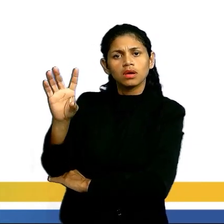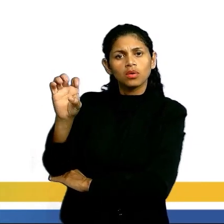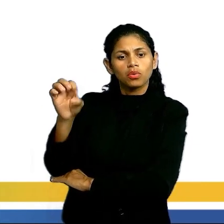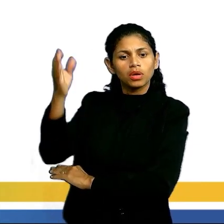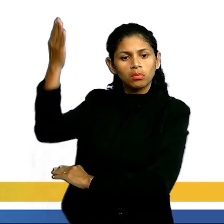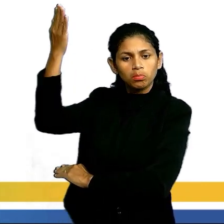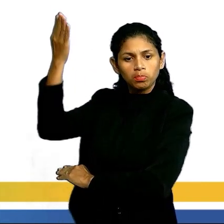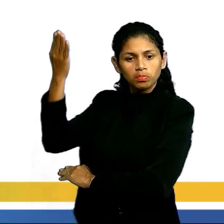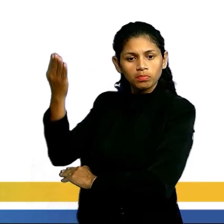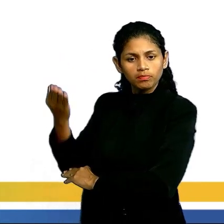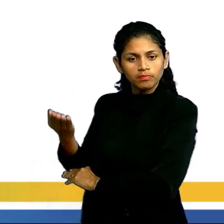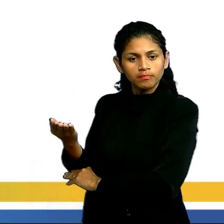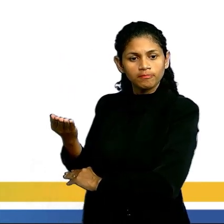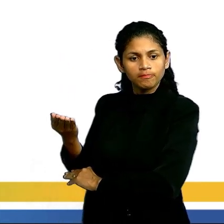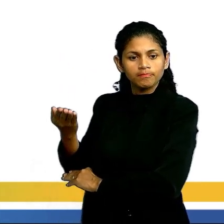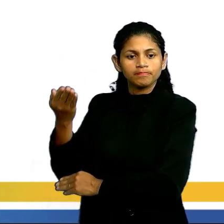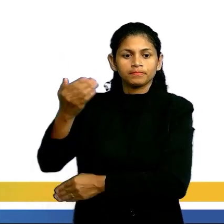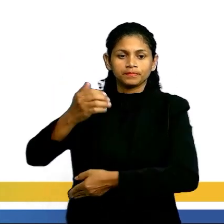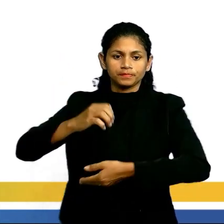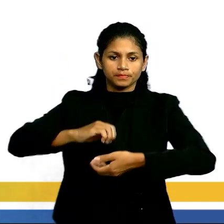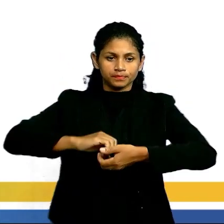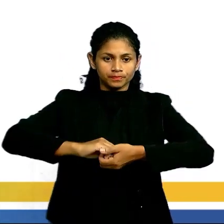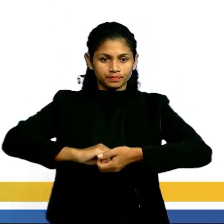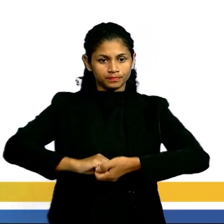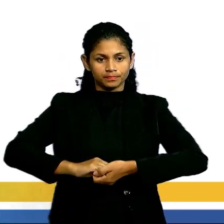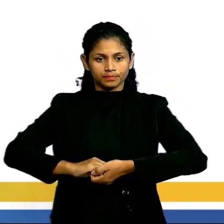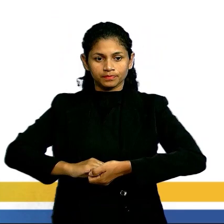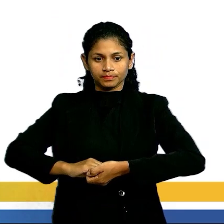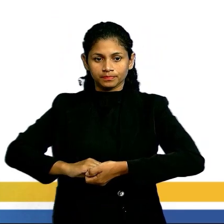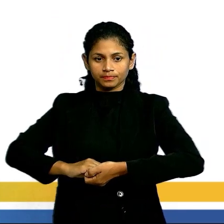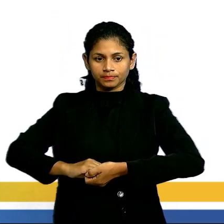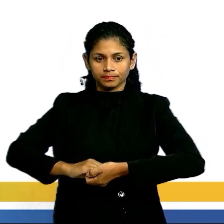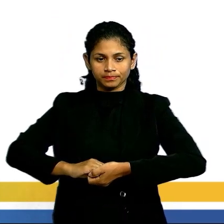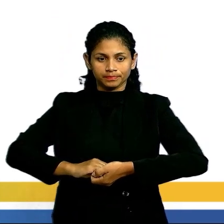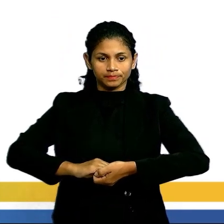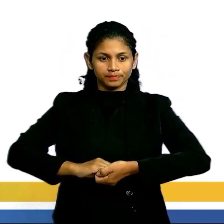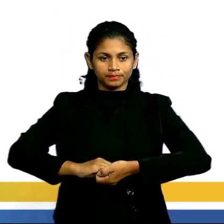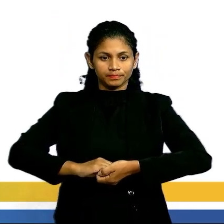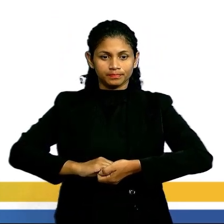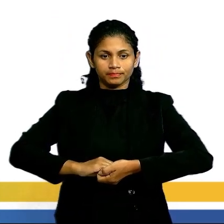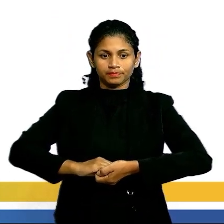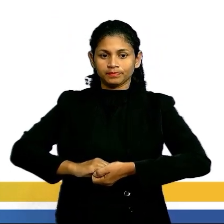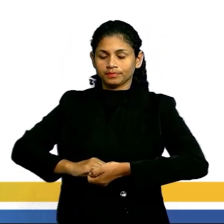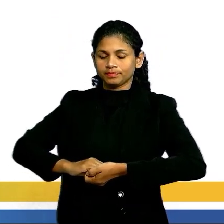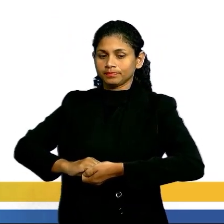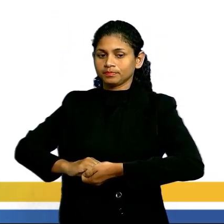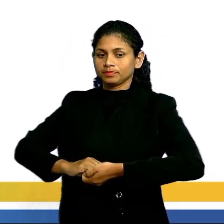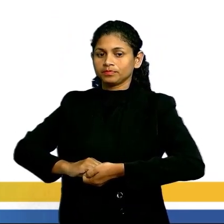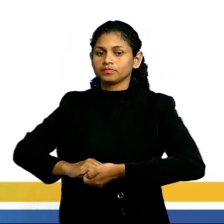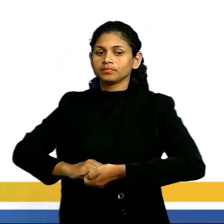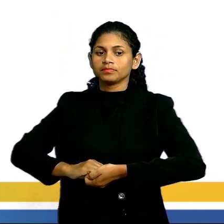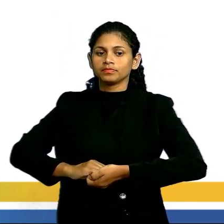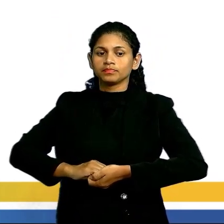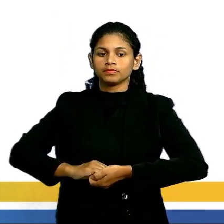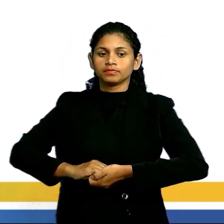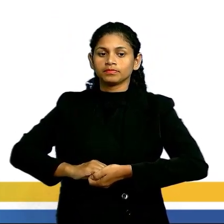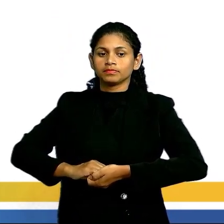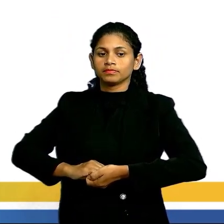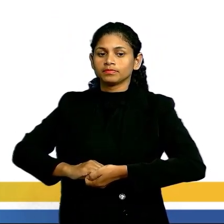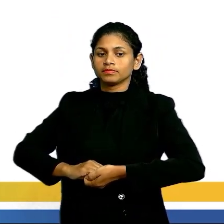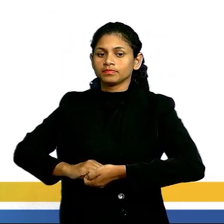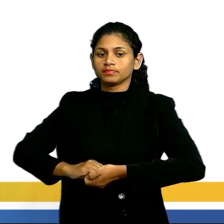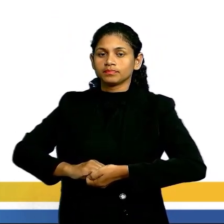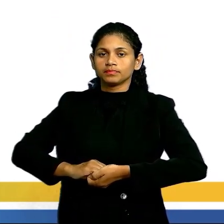chimpanzé. Alternativa C, é o gorila e o orangotango. Alternativa D, é o chimpanzé e o bonobo. Alternativa